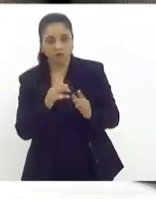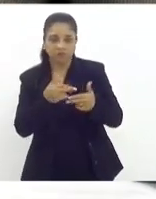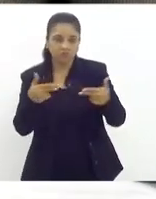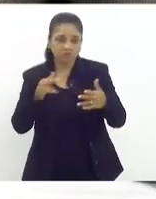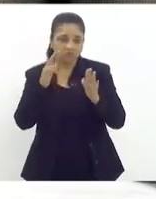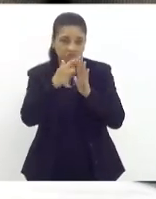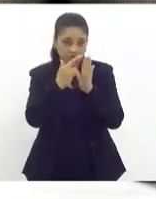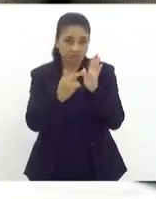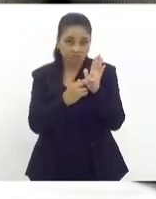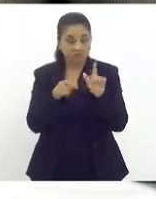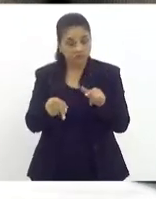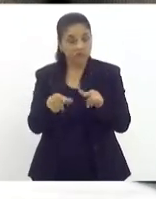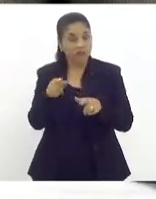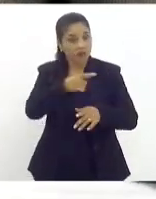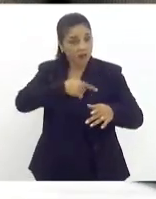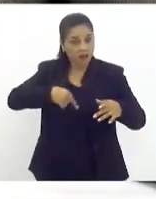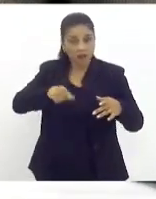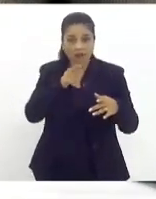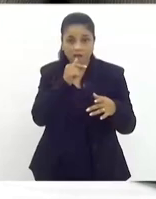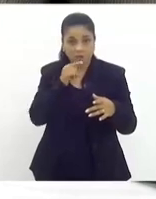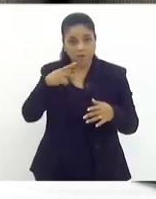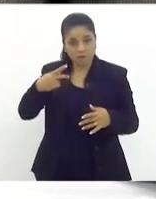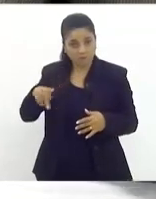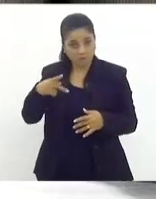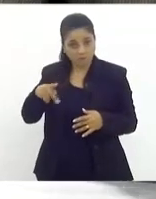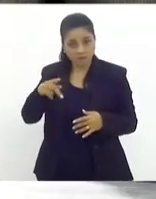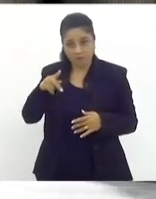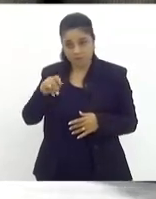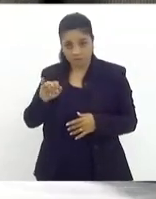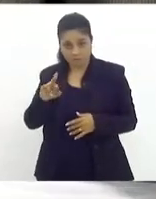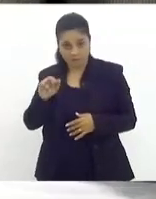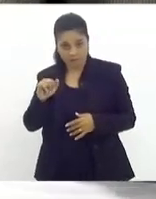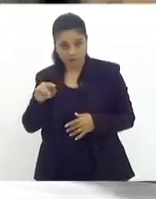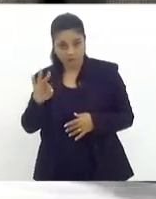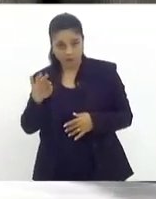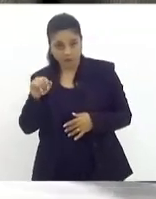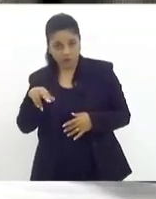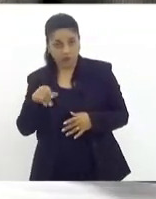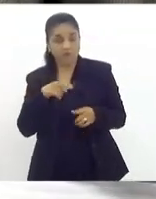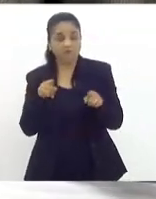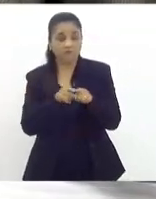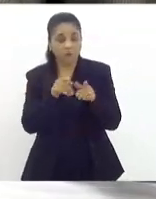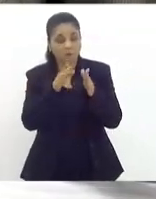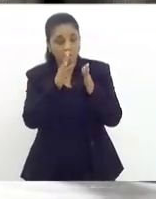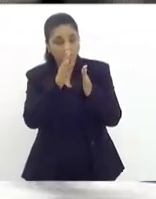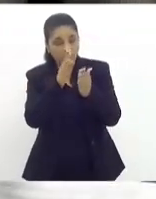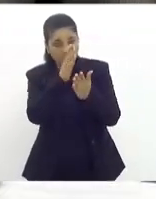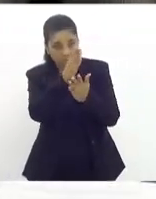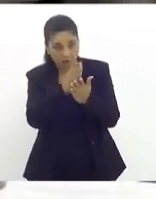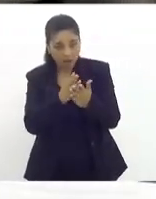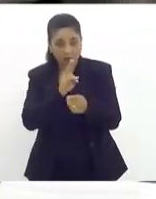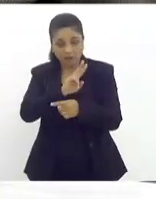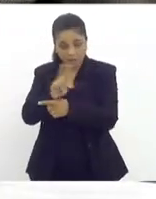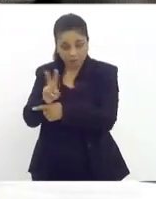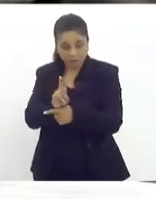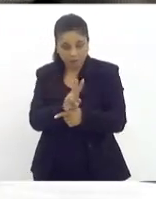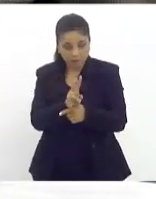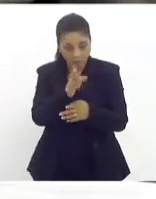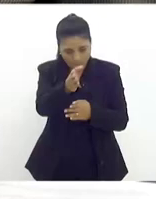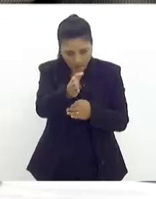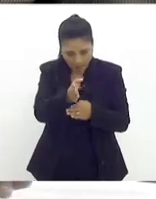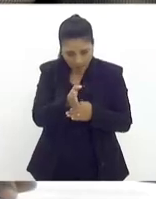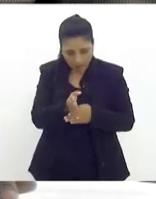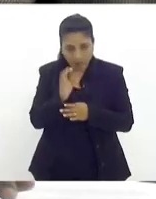um acerto e quem estava mesmo em cima da margem foi demarcada a faixa marginal de proteção, né,